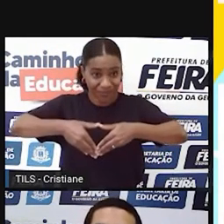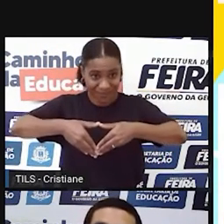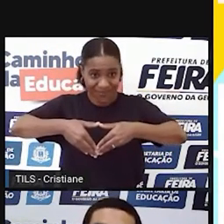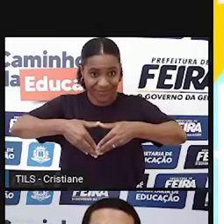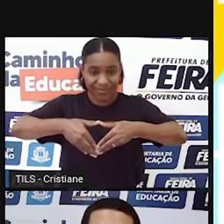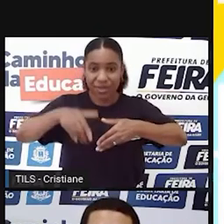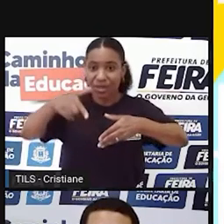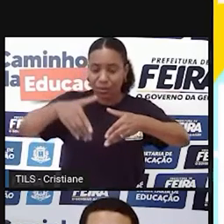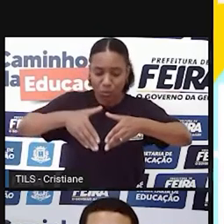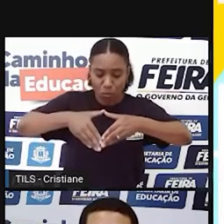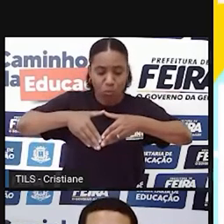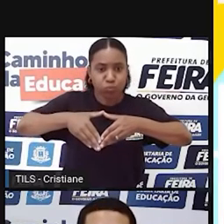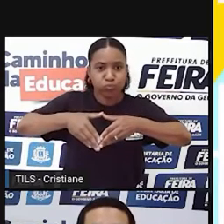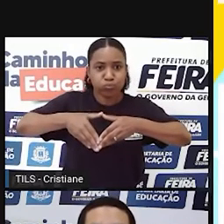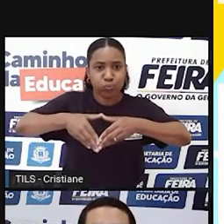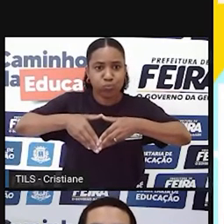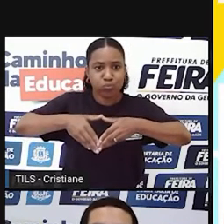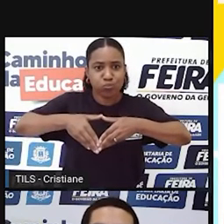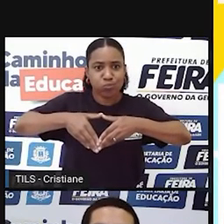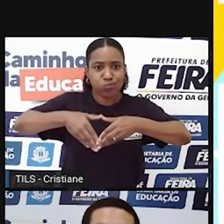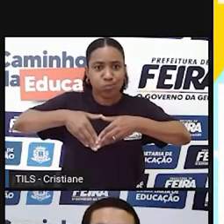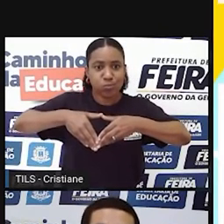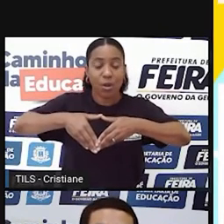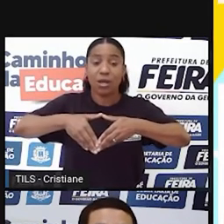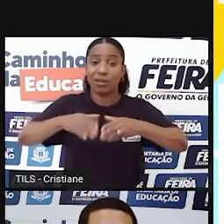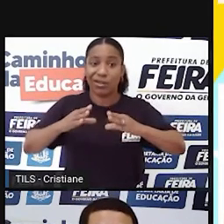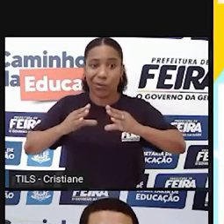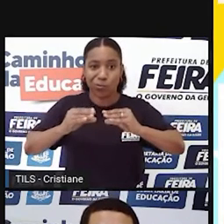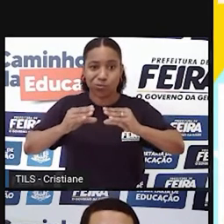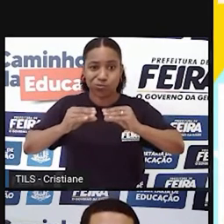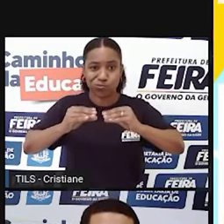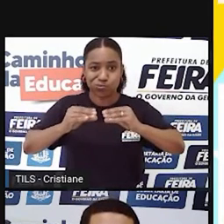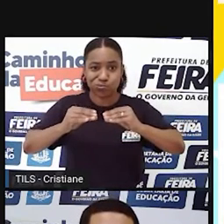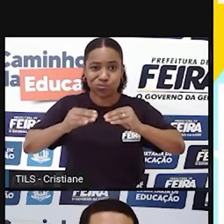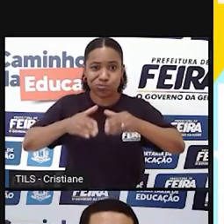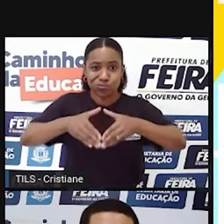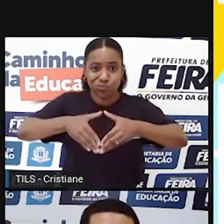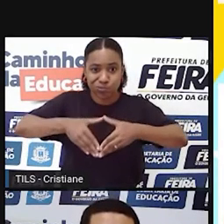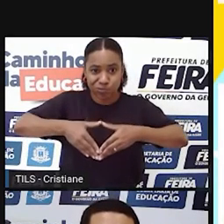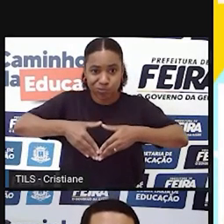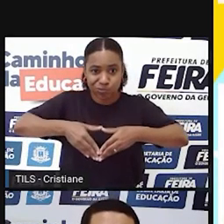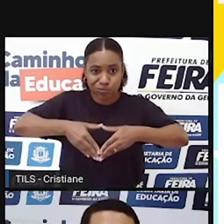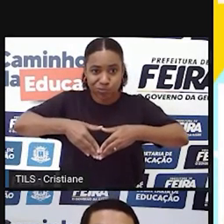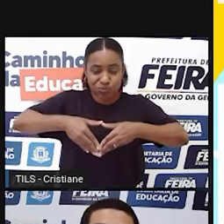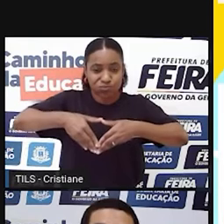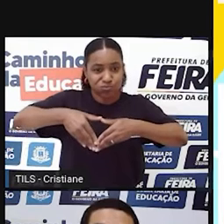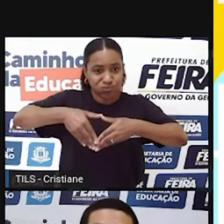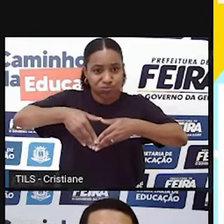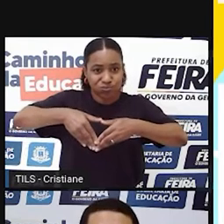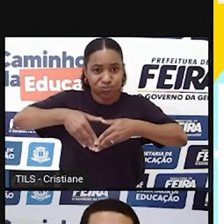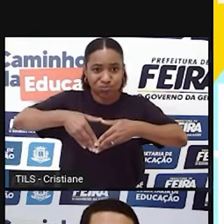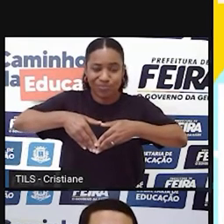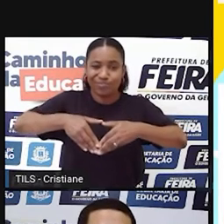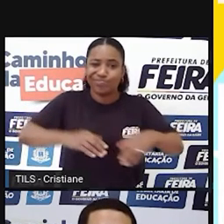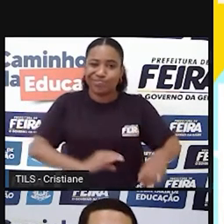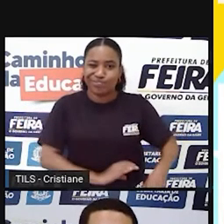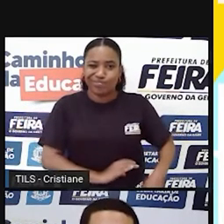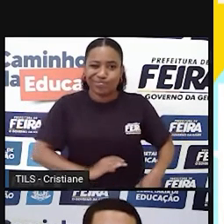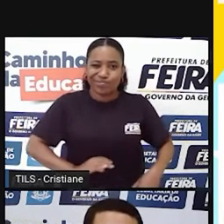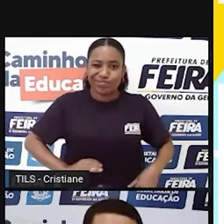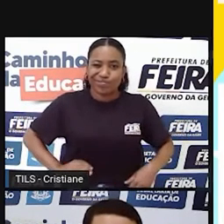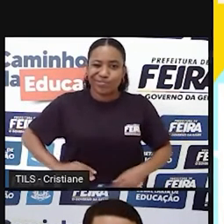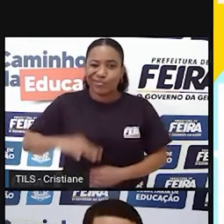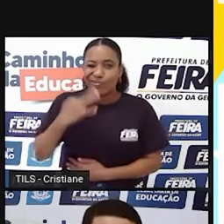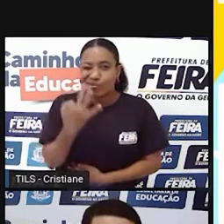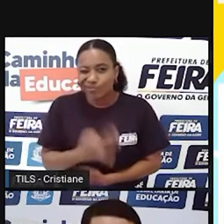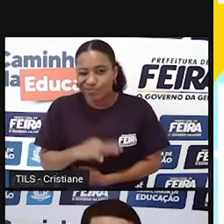né? Por isso que a contração muscular desse órgão é bem dolorosa, né, meninas? A famosa e temida cólica. É quando esse